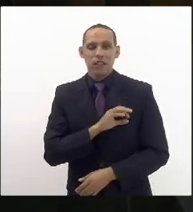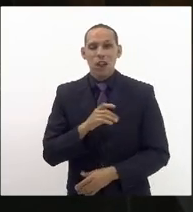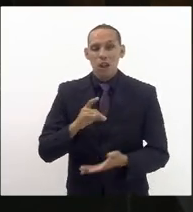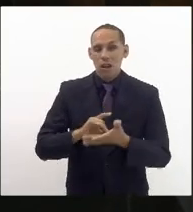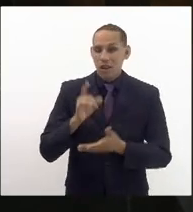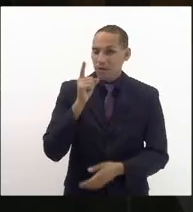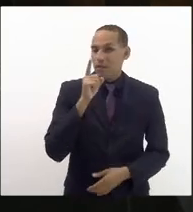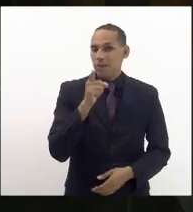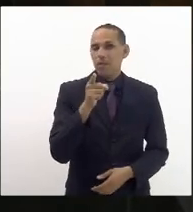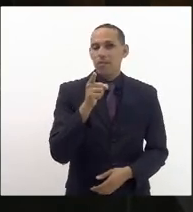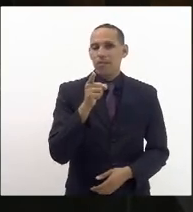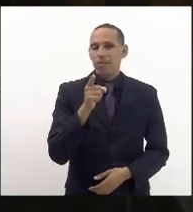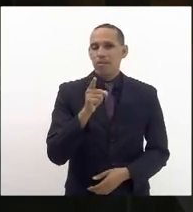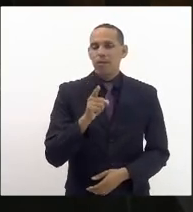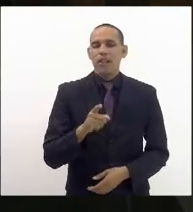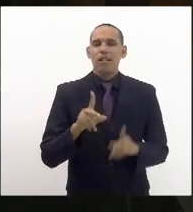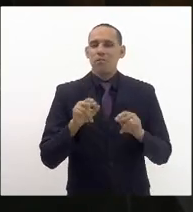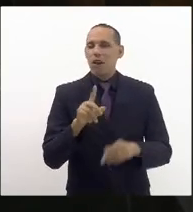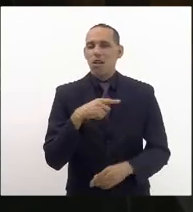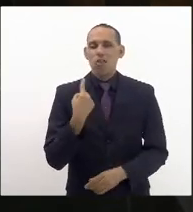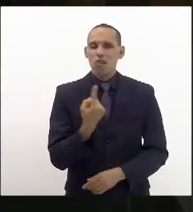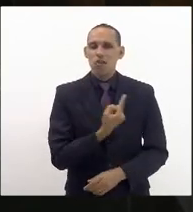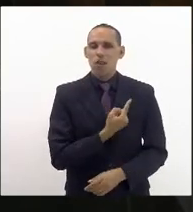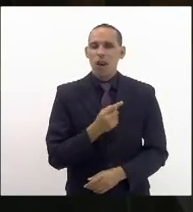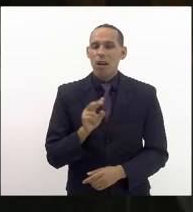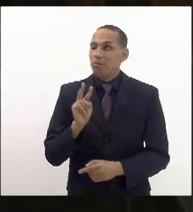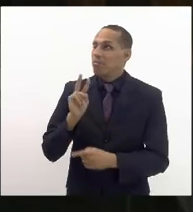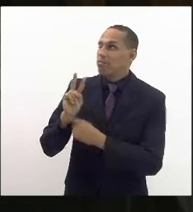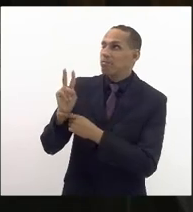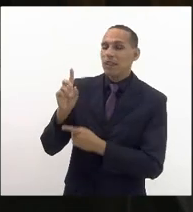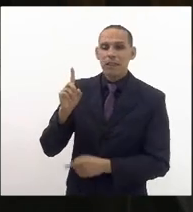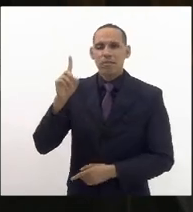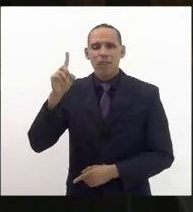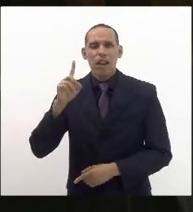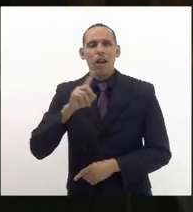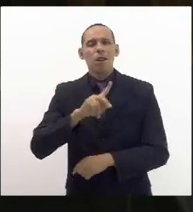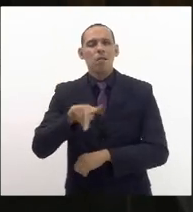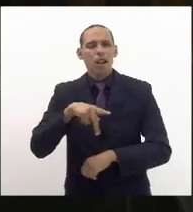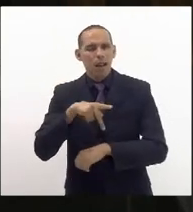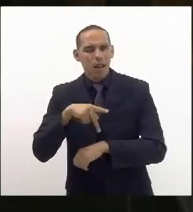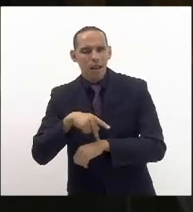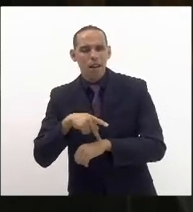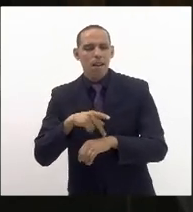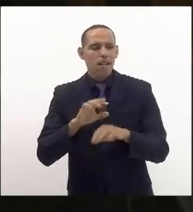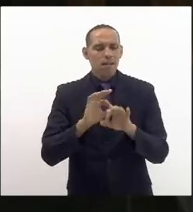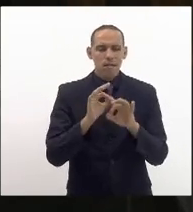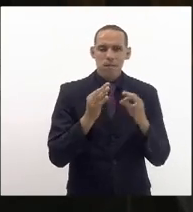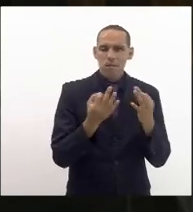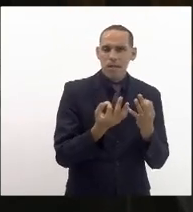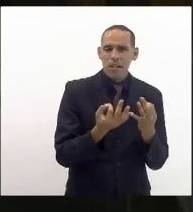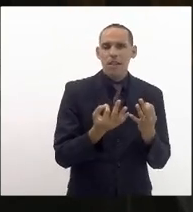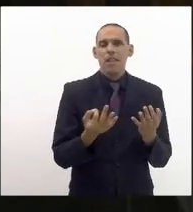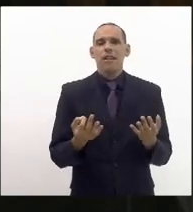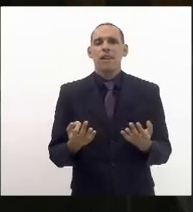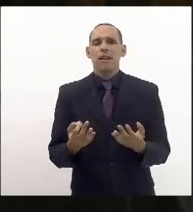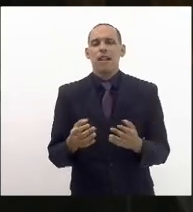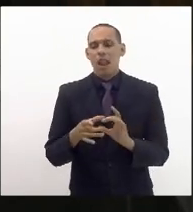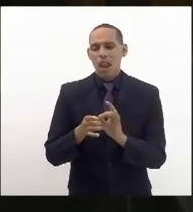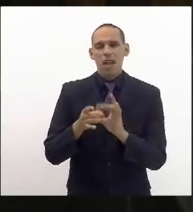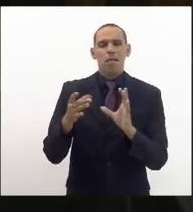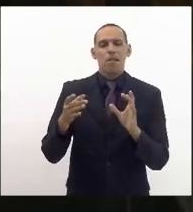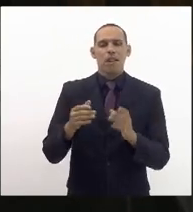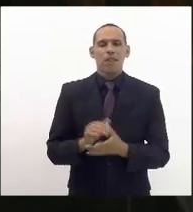você, que, como nós, defendemos Deus, a pátria, a família e, sobretudo, a nossa